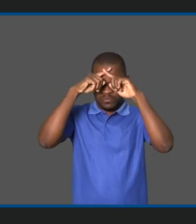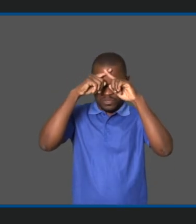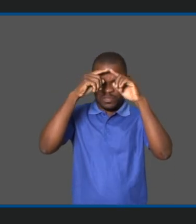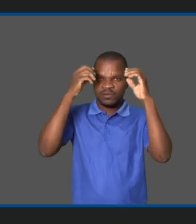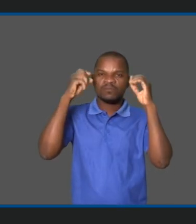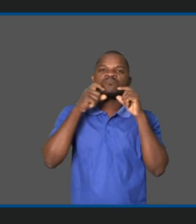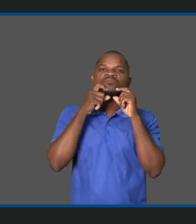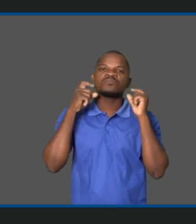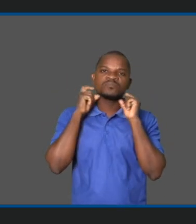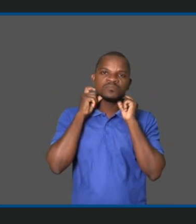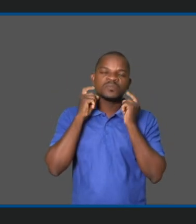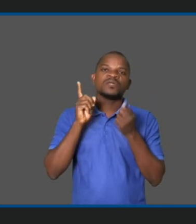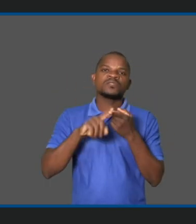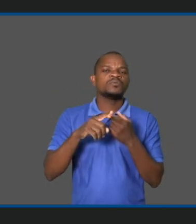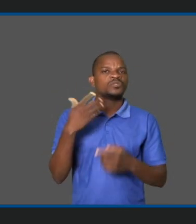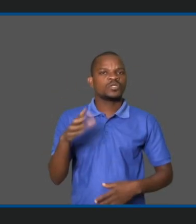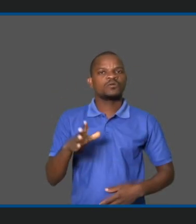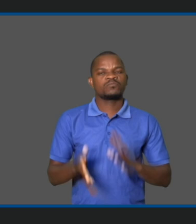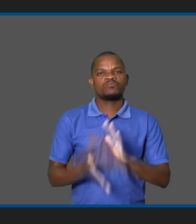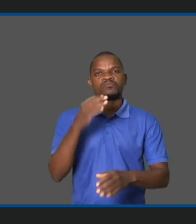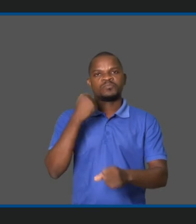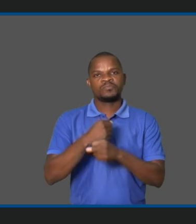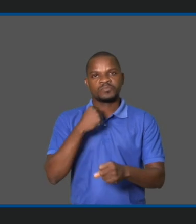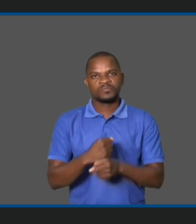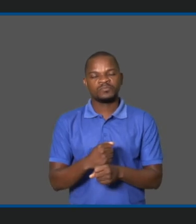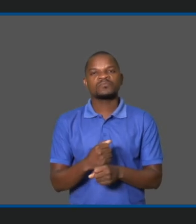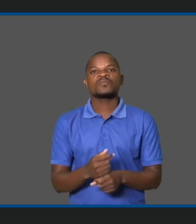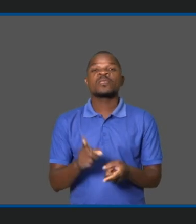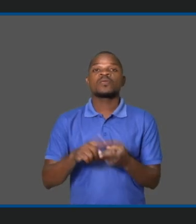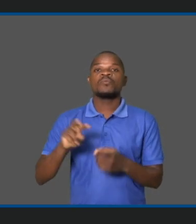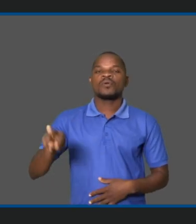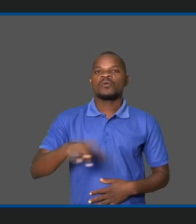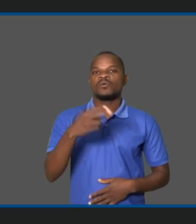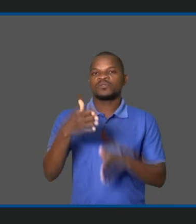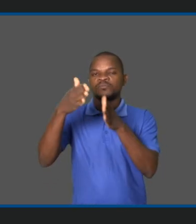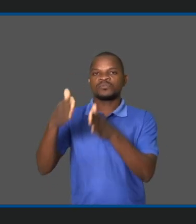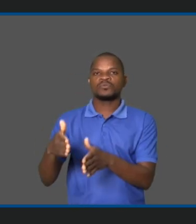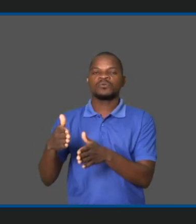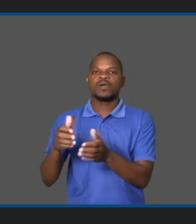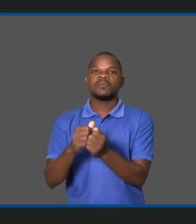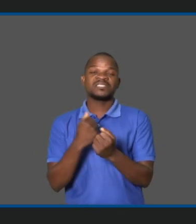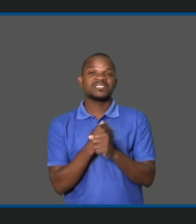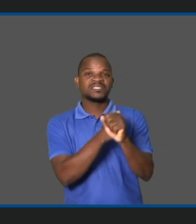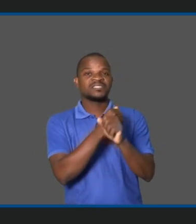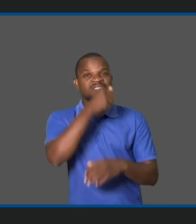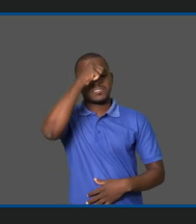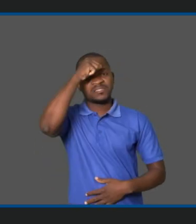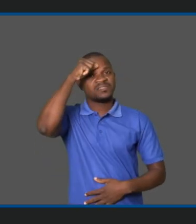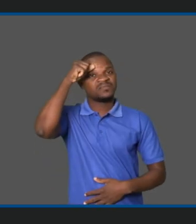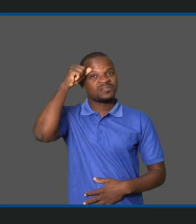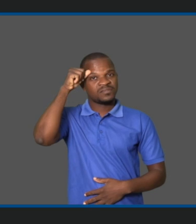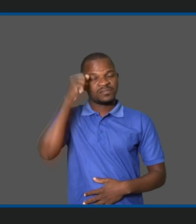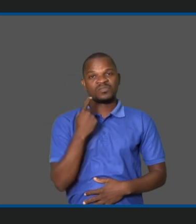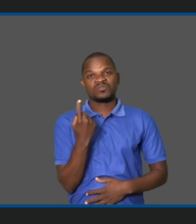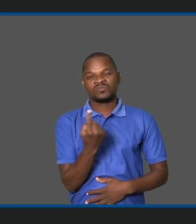funções e um cidadão, um cidadão indefeso ainda com essa característica da deficiência